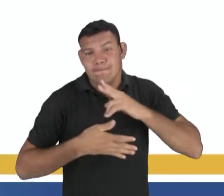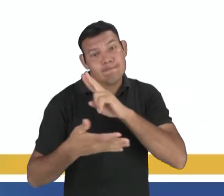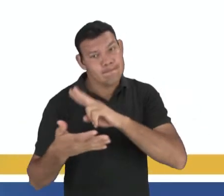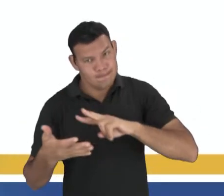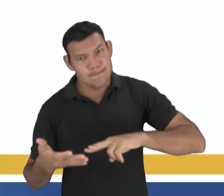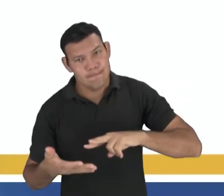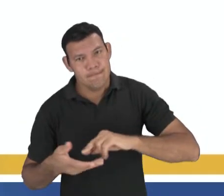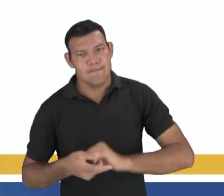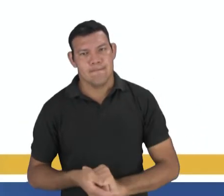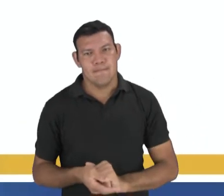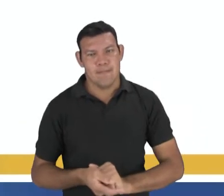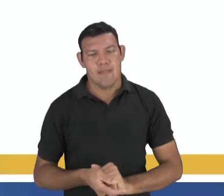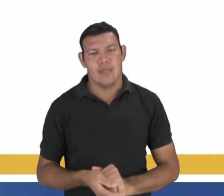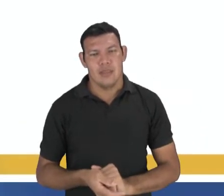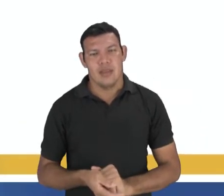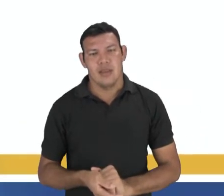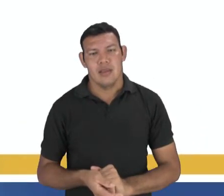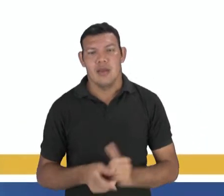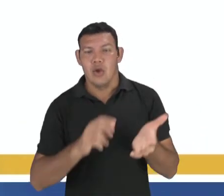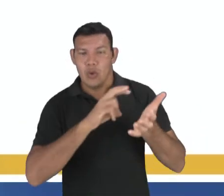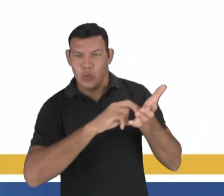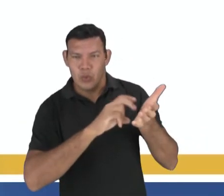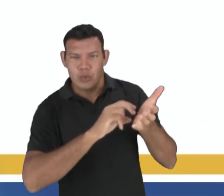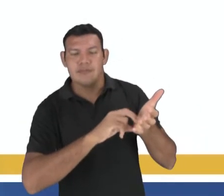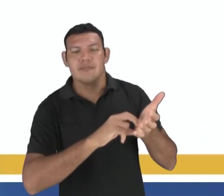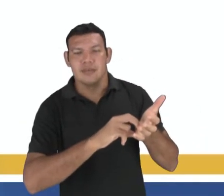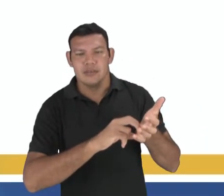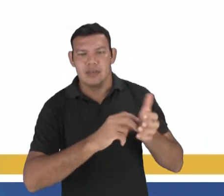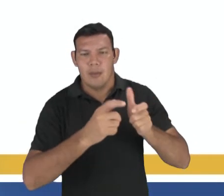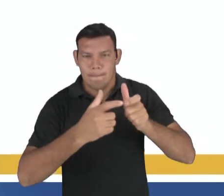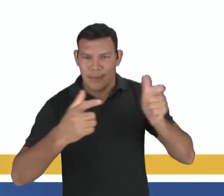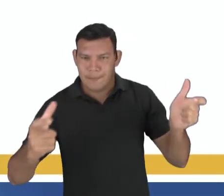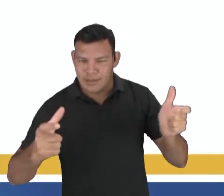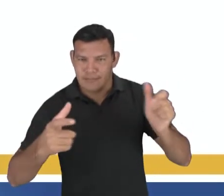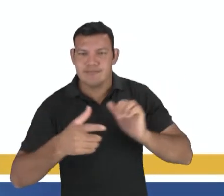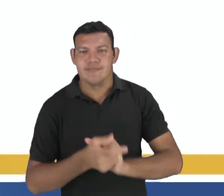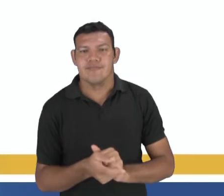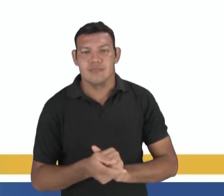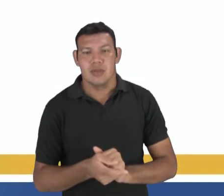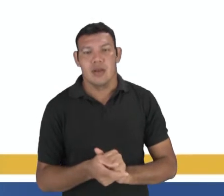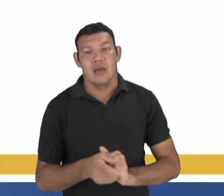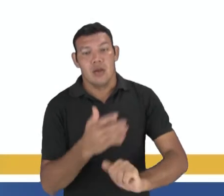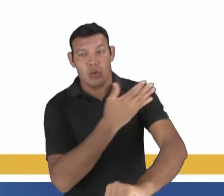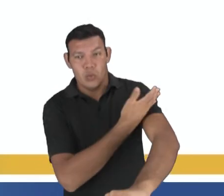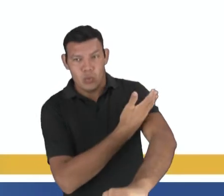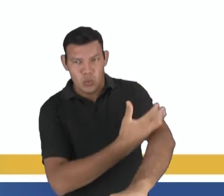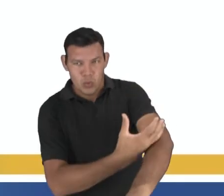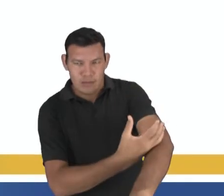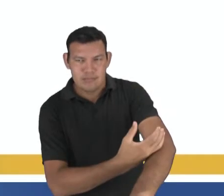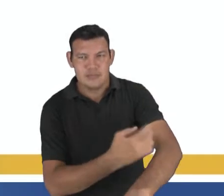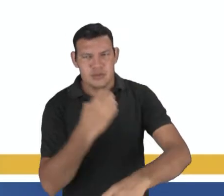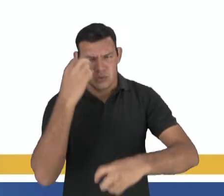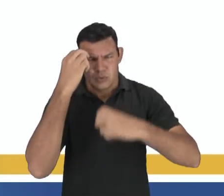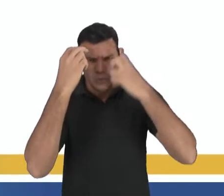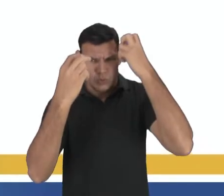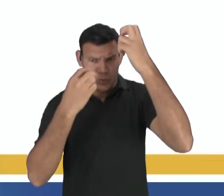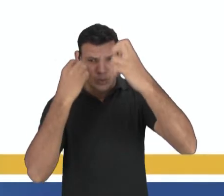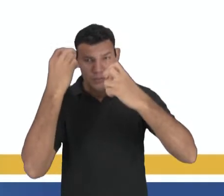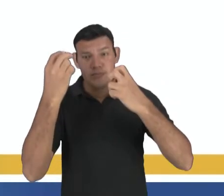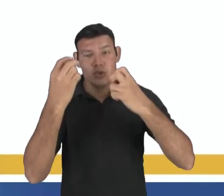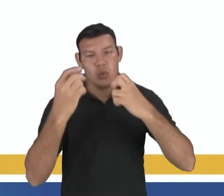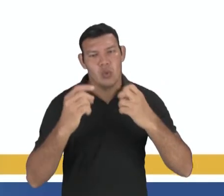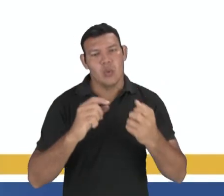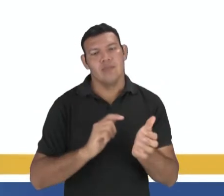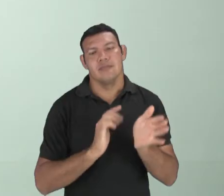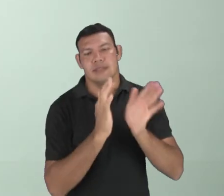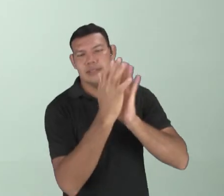da leitura, né? O aumento do seu vocabulário, o diálogo entre outras culturas, como eu disse há pouco, o